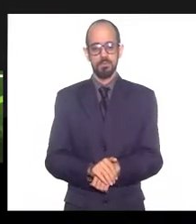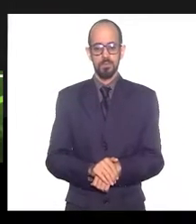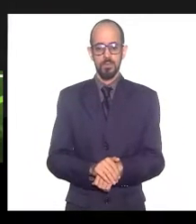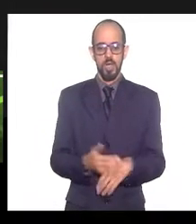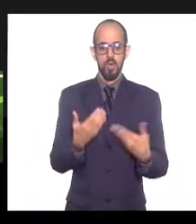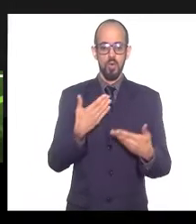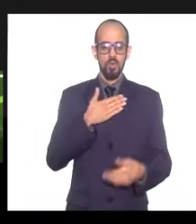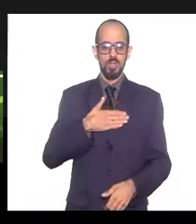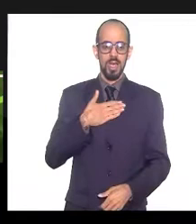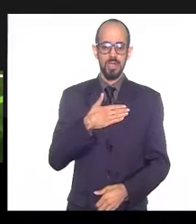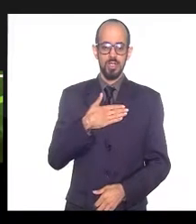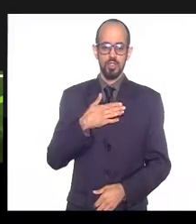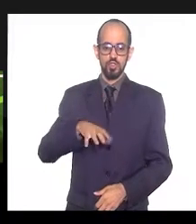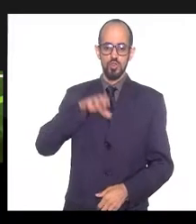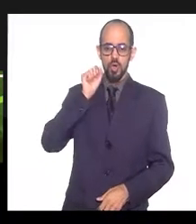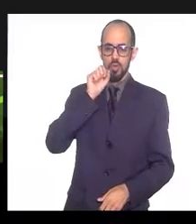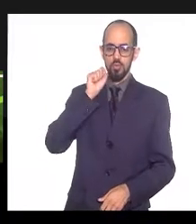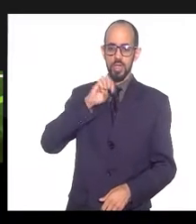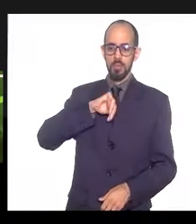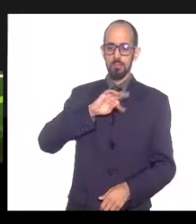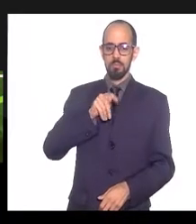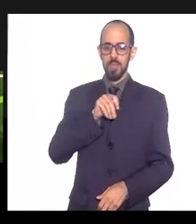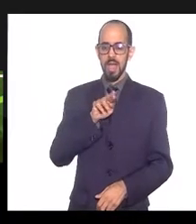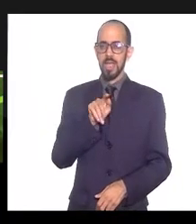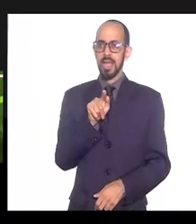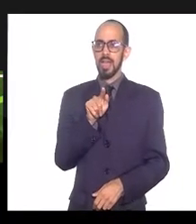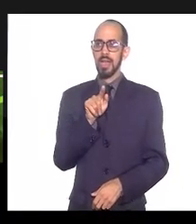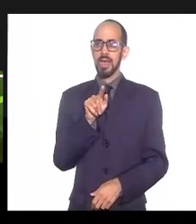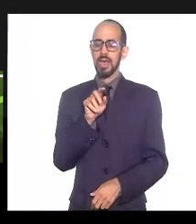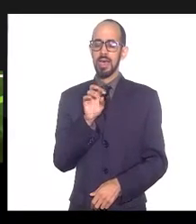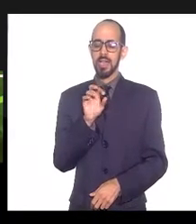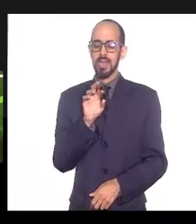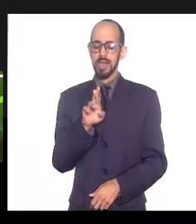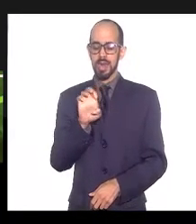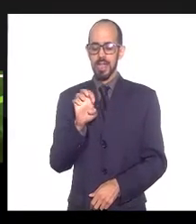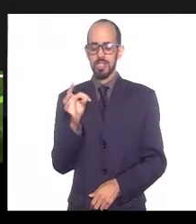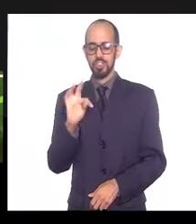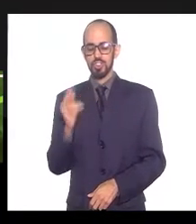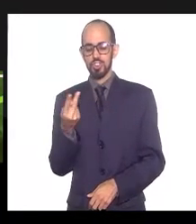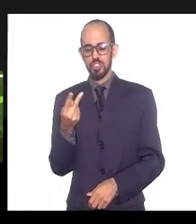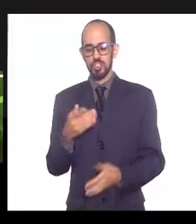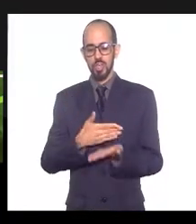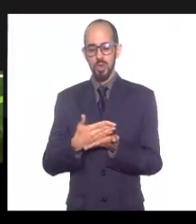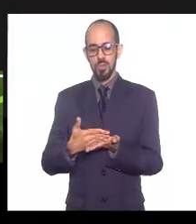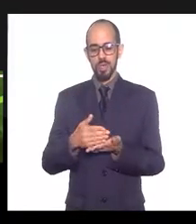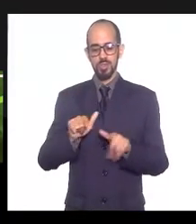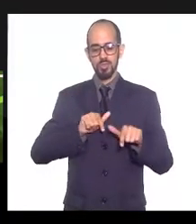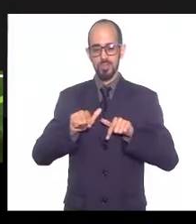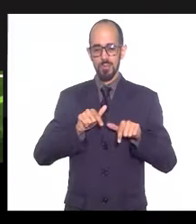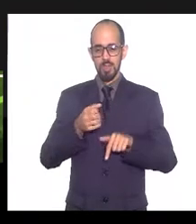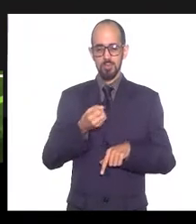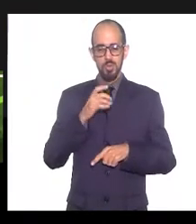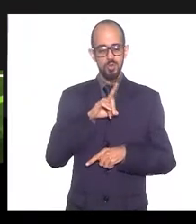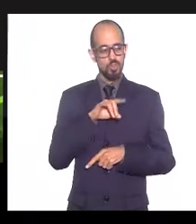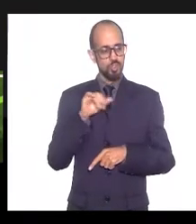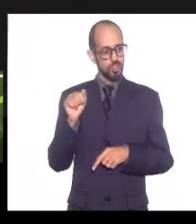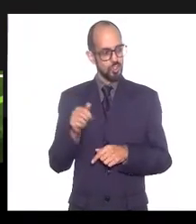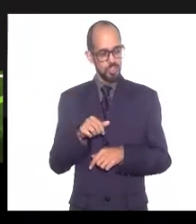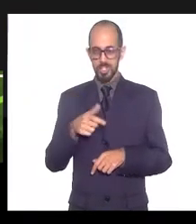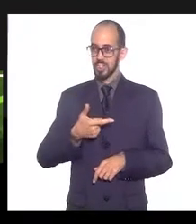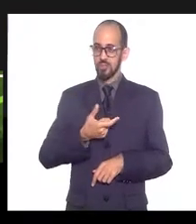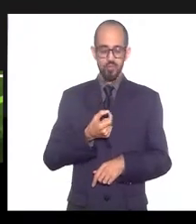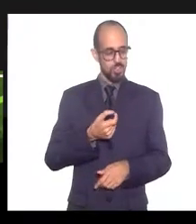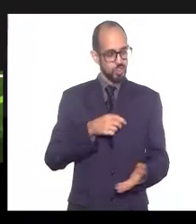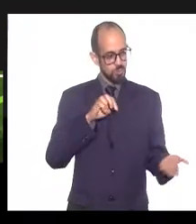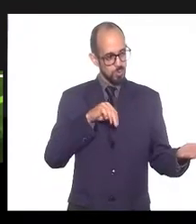de ouvir a senhora Margarete de Xangô, que começa iniciando os nossos trabalhos. Bom dia, o tempo de 20 minutos